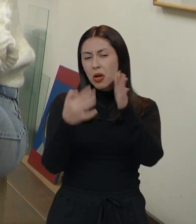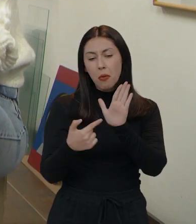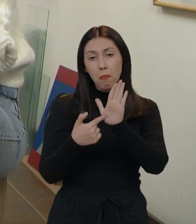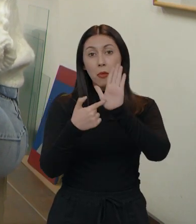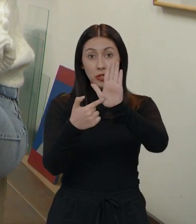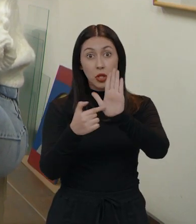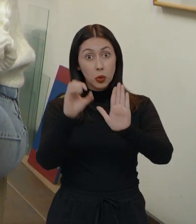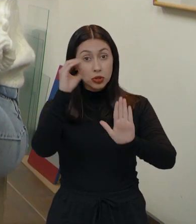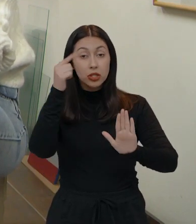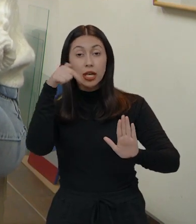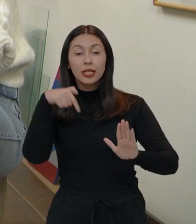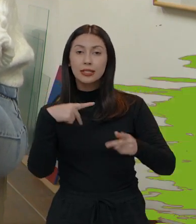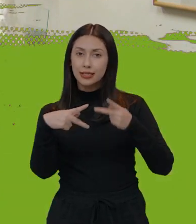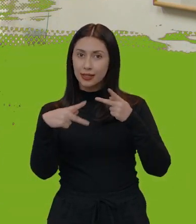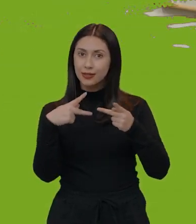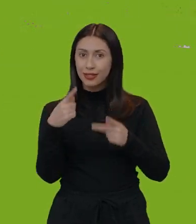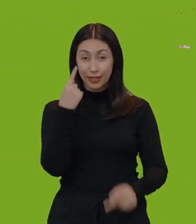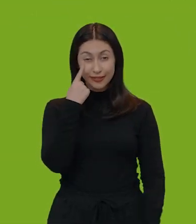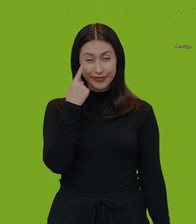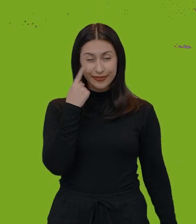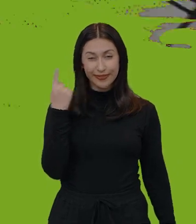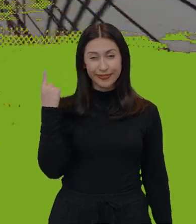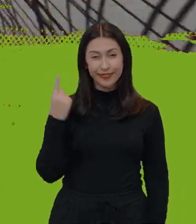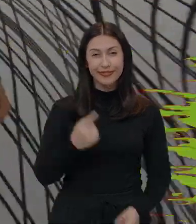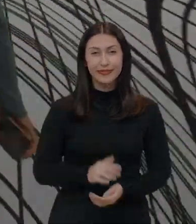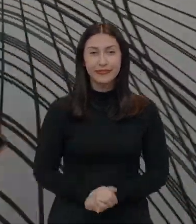acontecendo aqui em São José dos Campos. Confere aí.